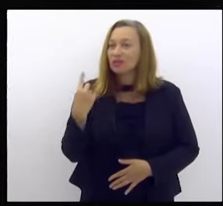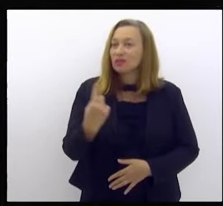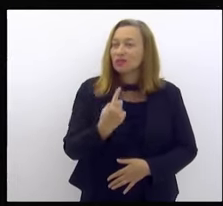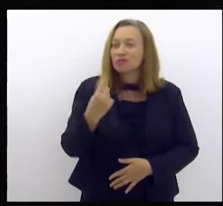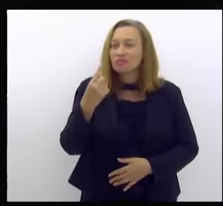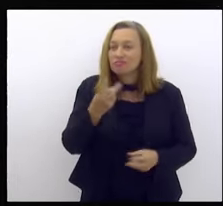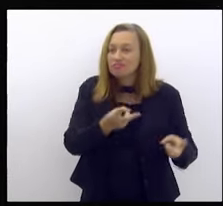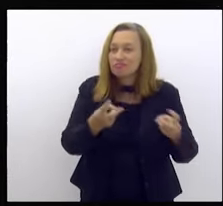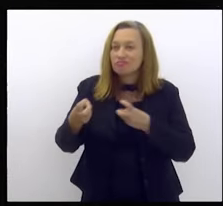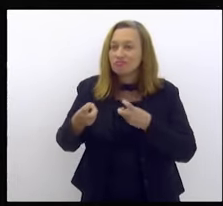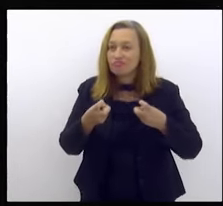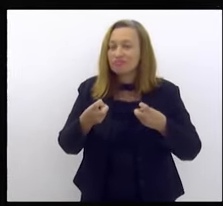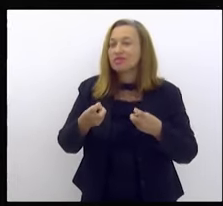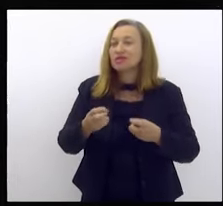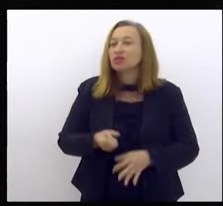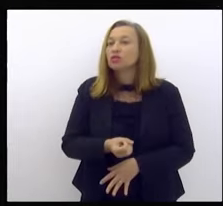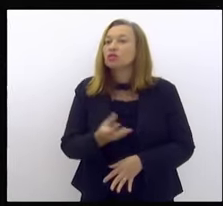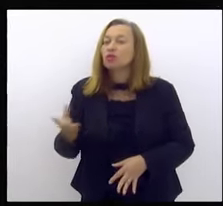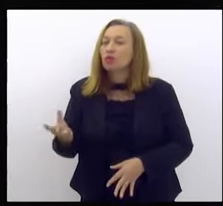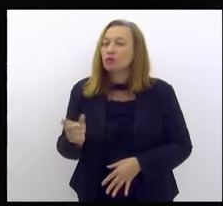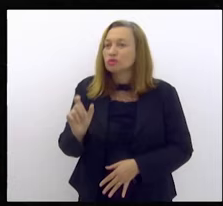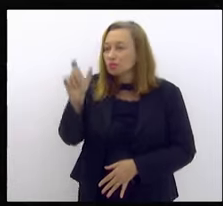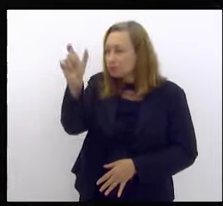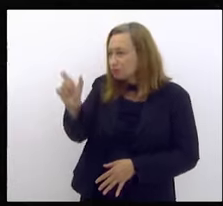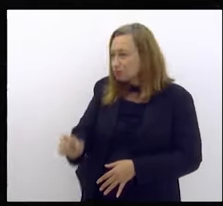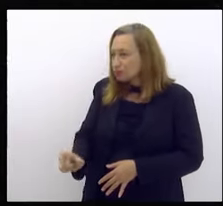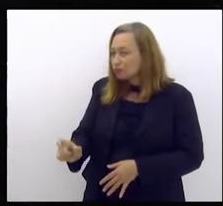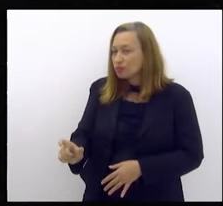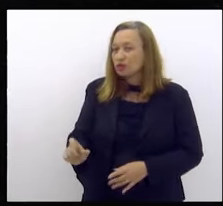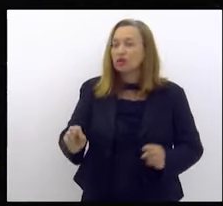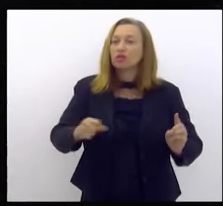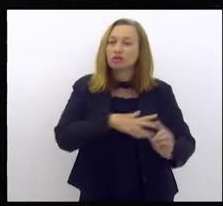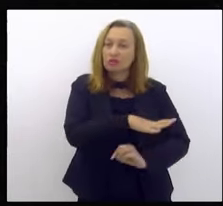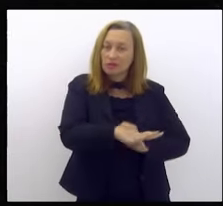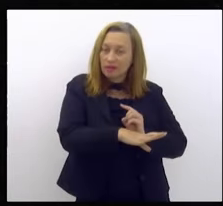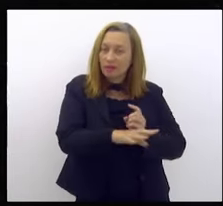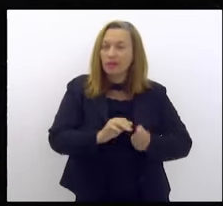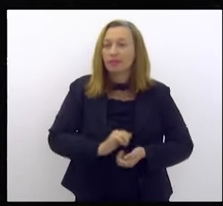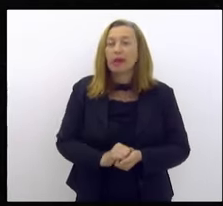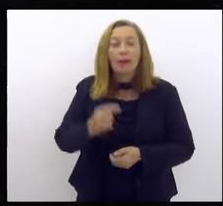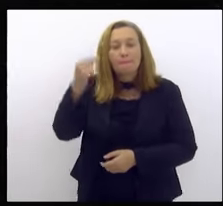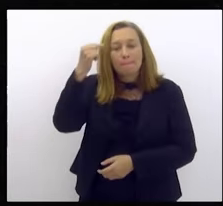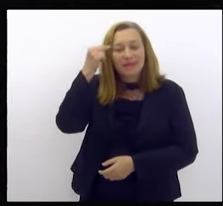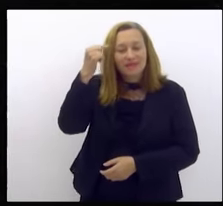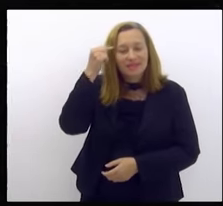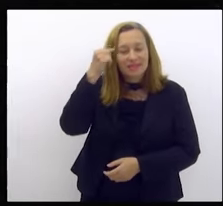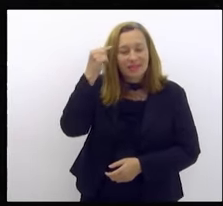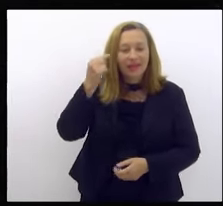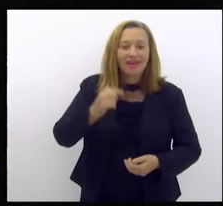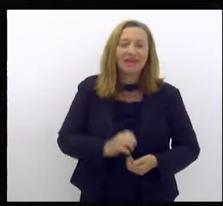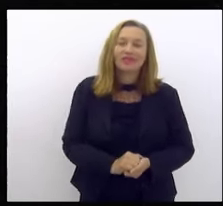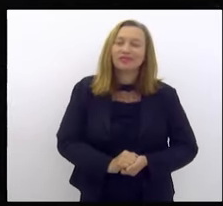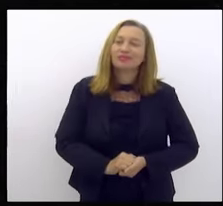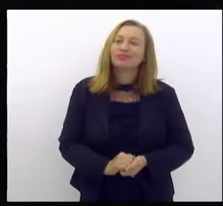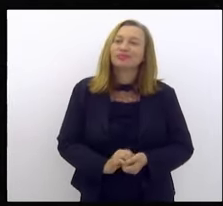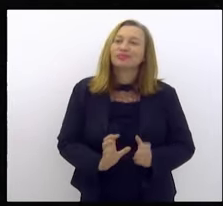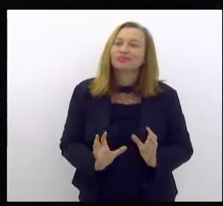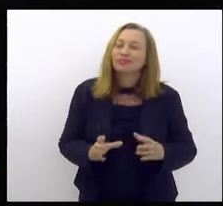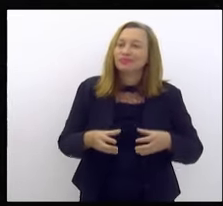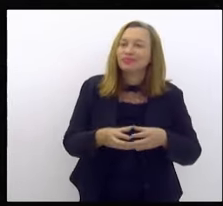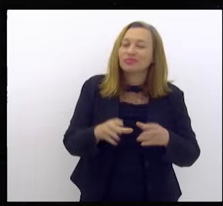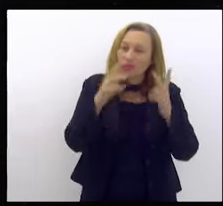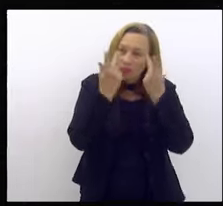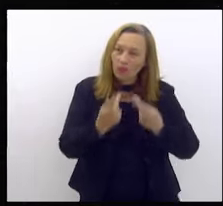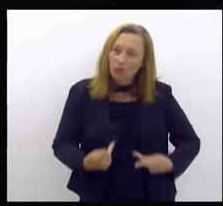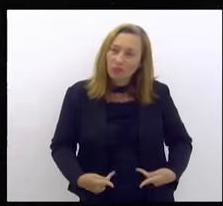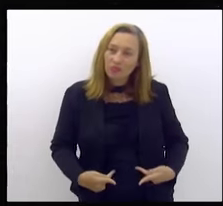percepção sobre, enquanto sujeito e enquanto sociedade logo a seguir. É pensar na coletividade que nos transforma em humano